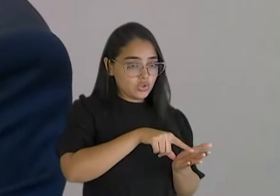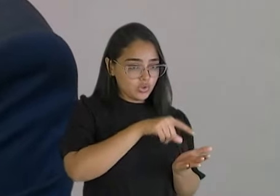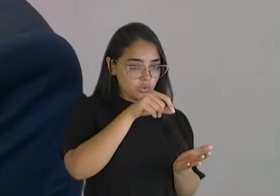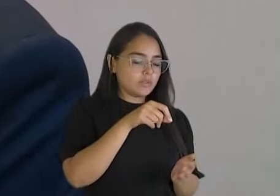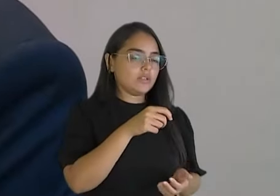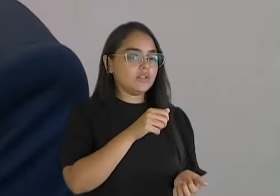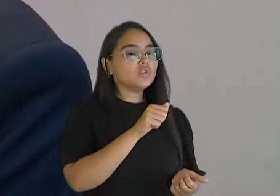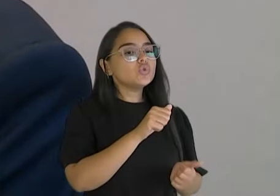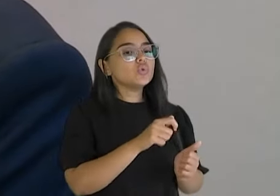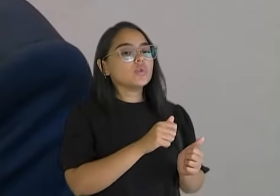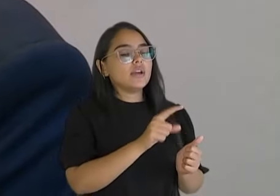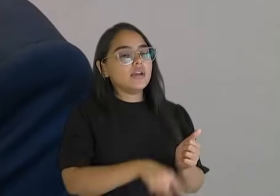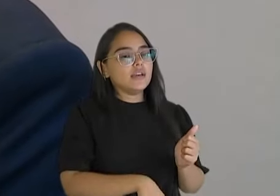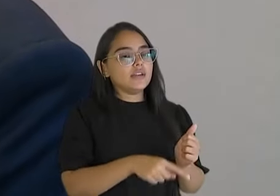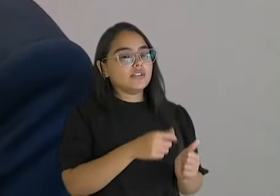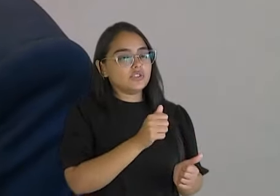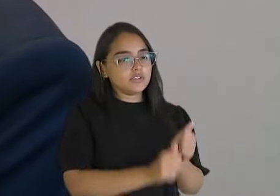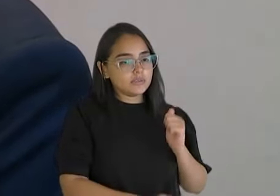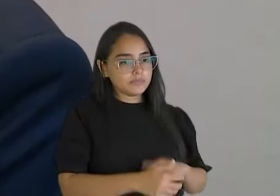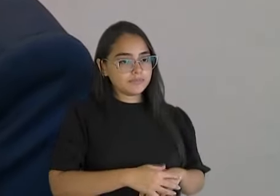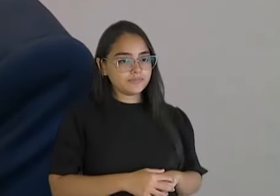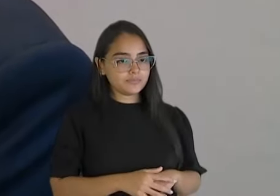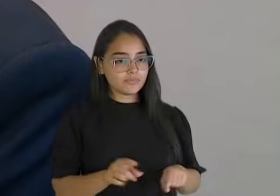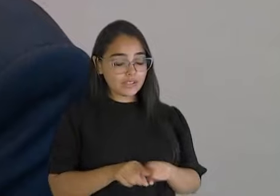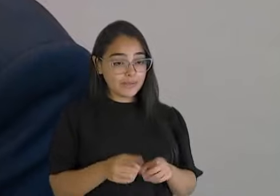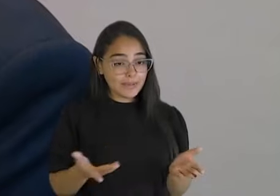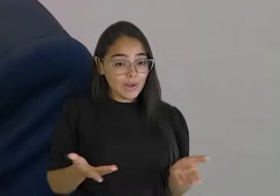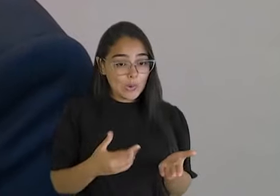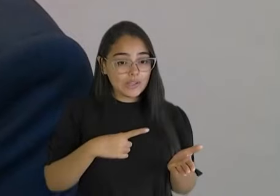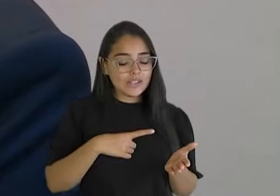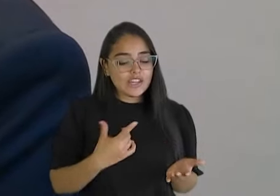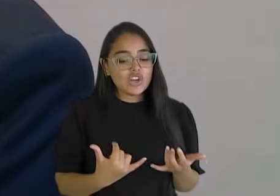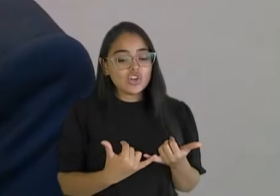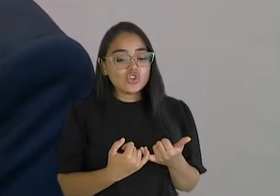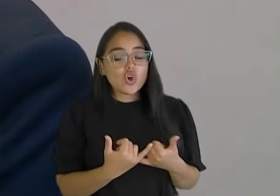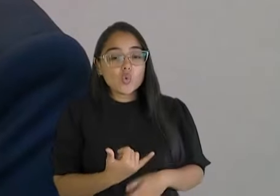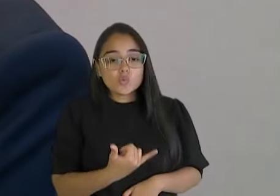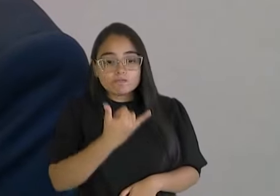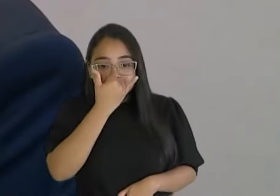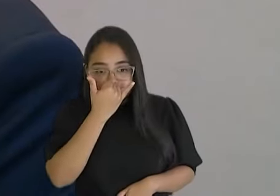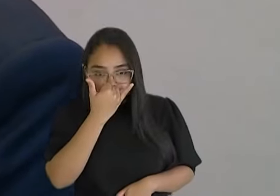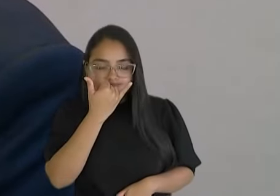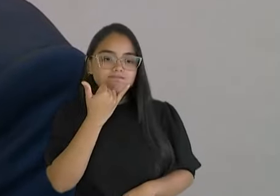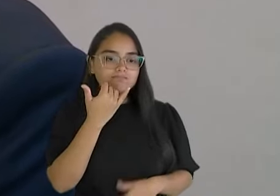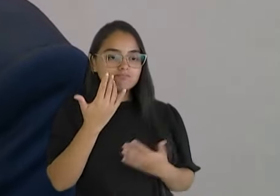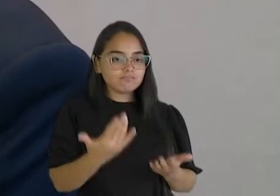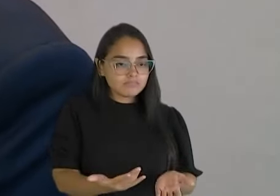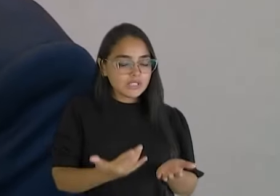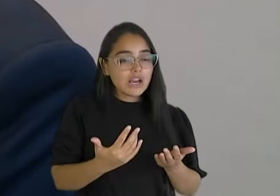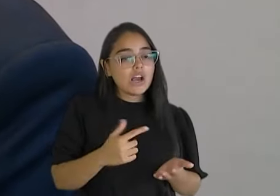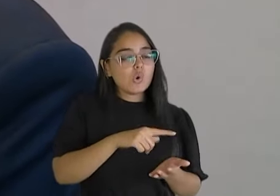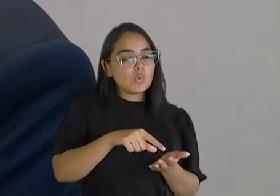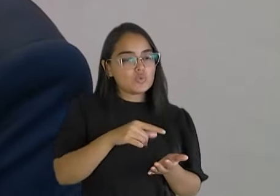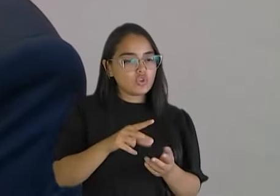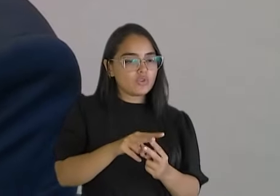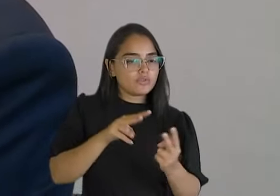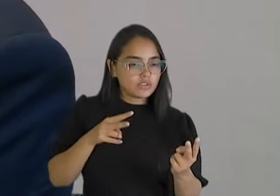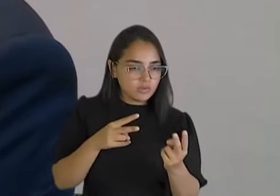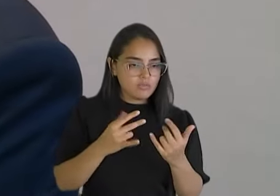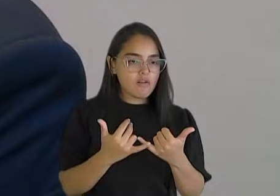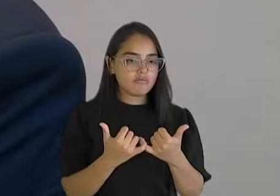para responder objetivamente seu questionamento, nós temos os jogos de azar, que em linhas gerais, né, a definição dos jogos de azar seriam